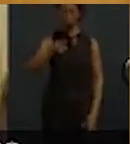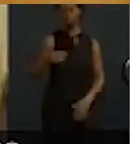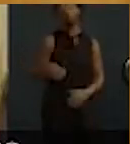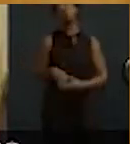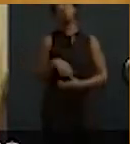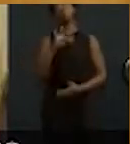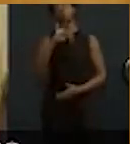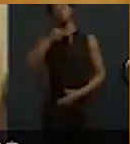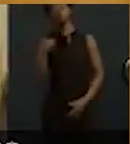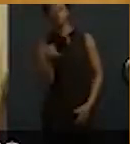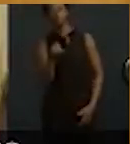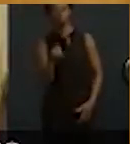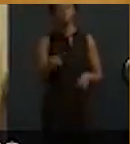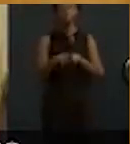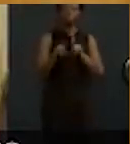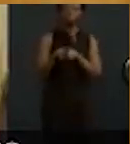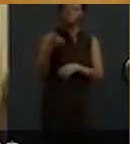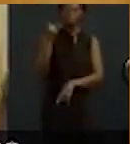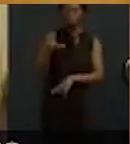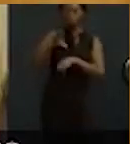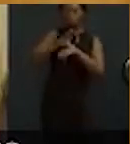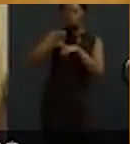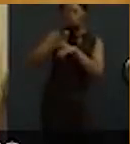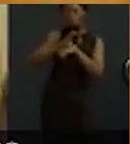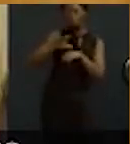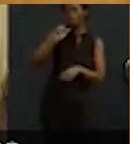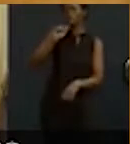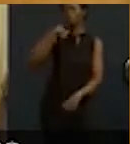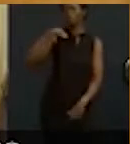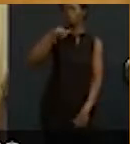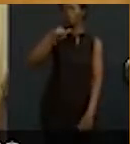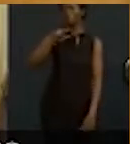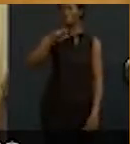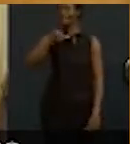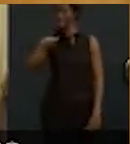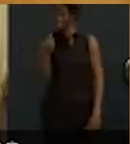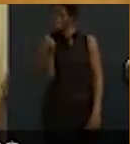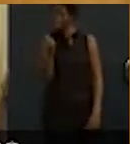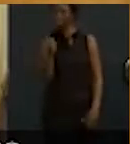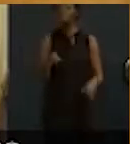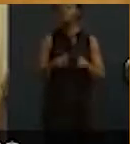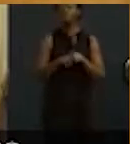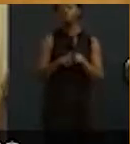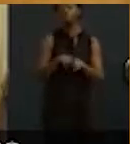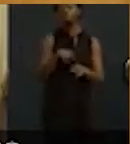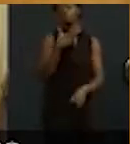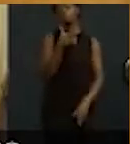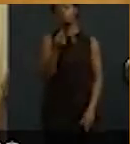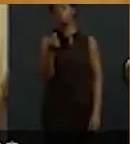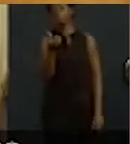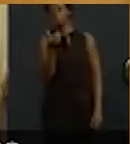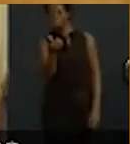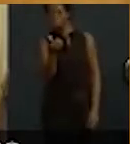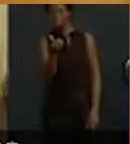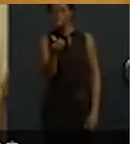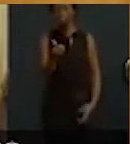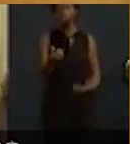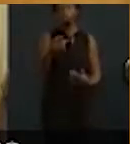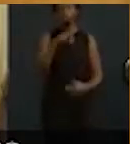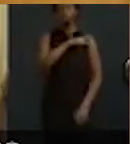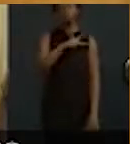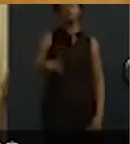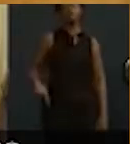da AMAERJ e, em 2006, assumiu a presidência da 11ª Câmara